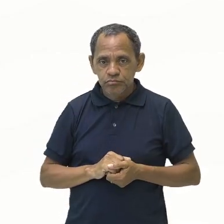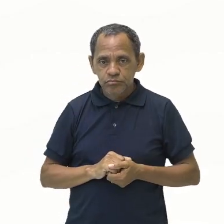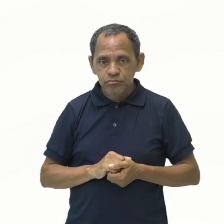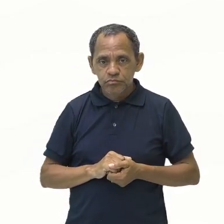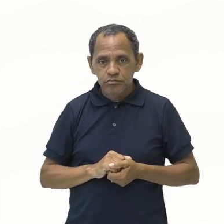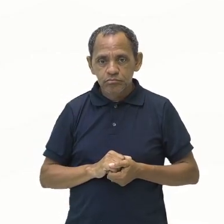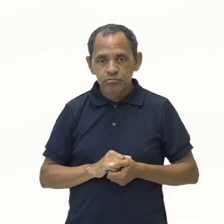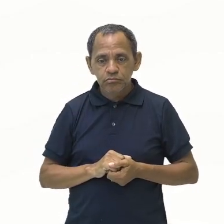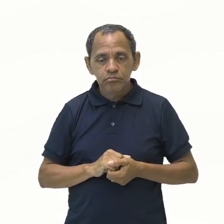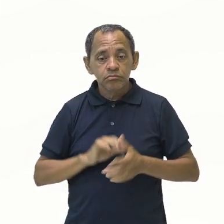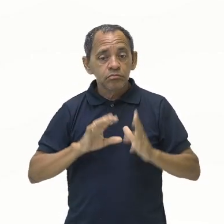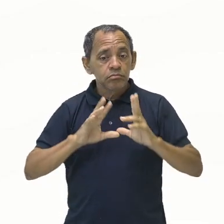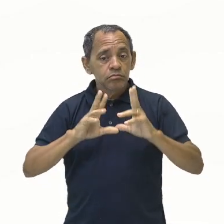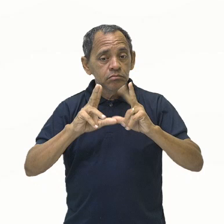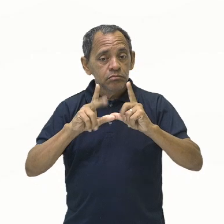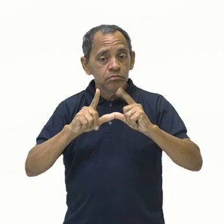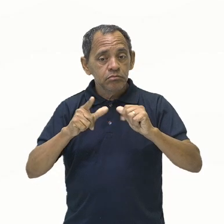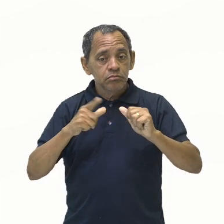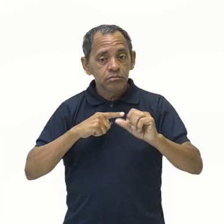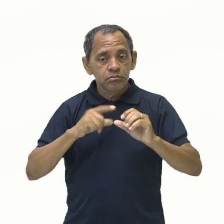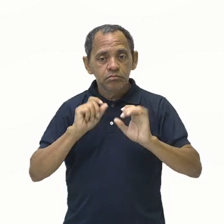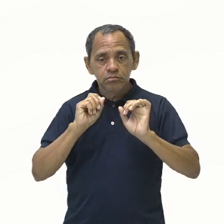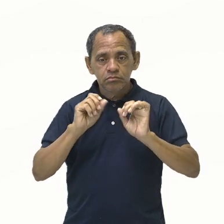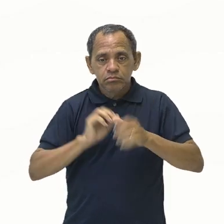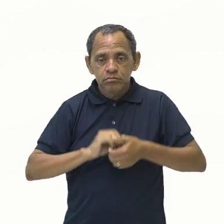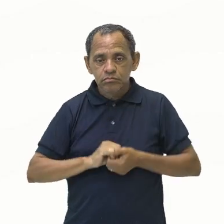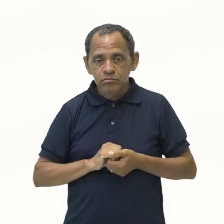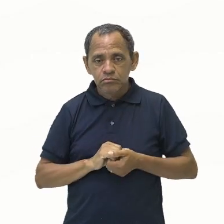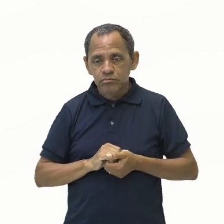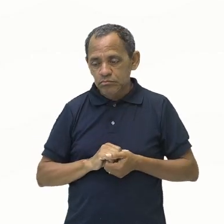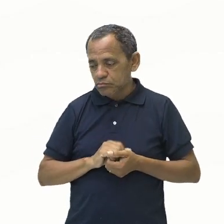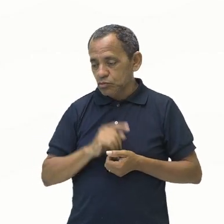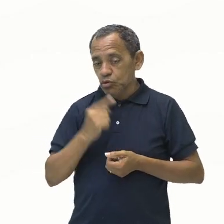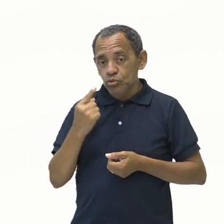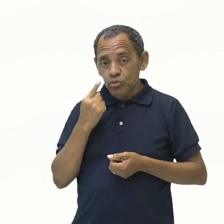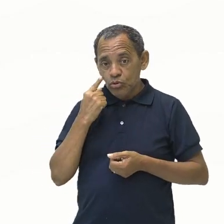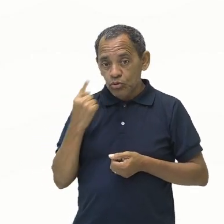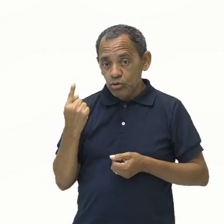composto todo. E aqui do lado nós temos uma